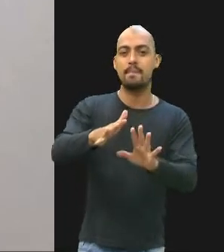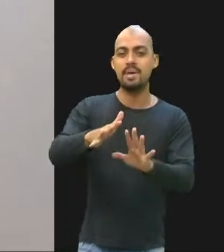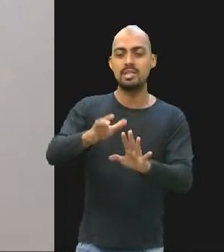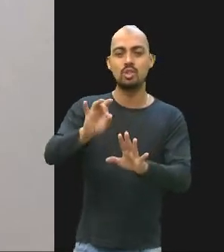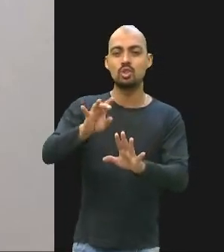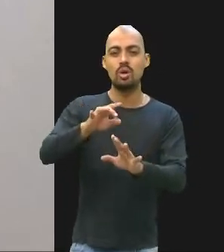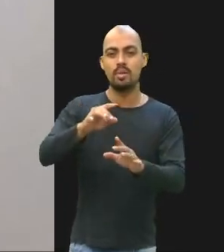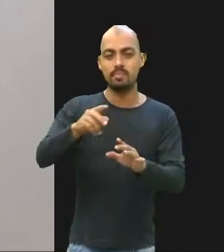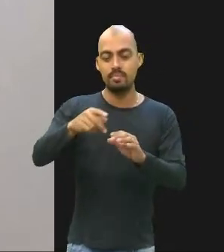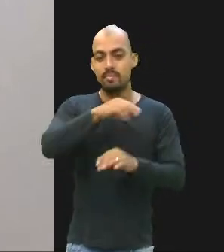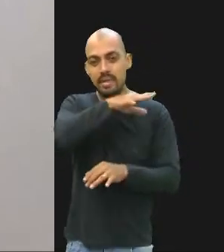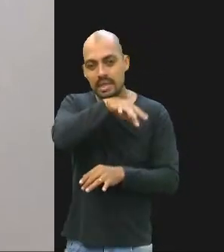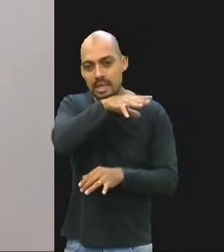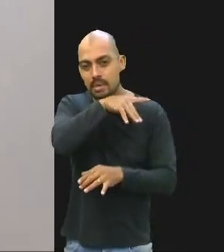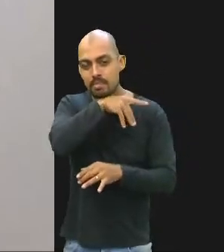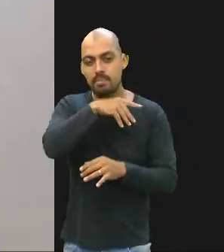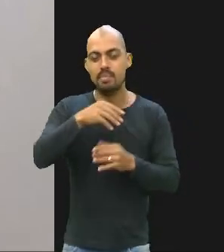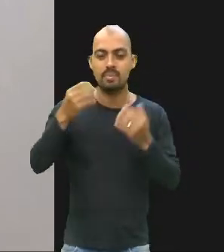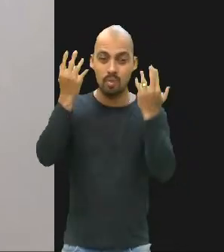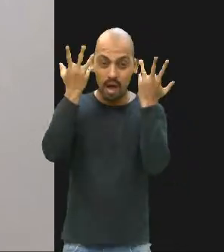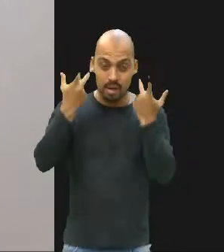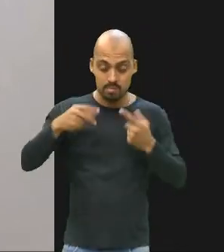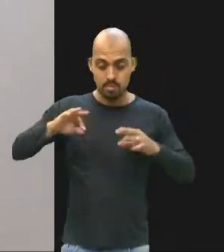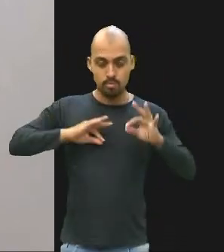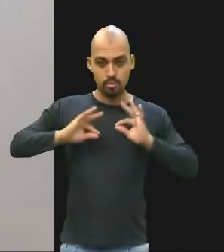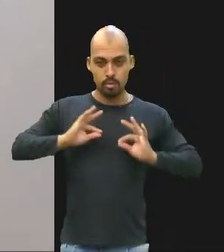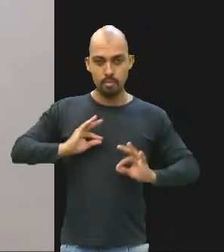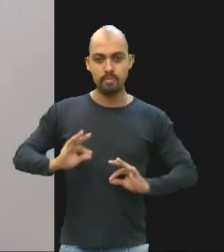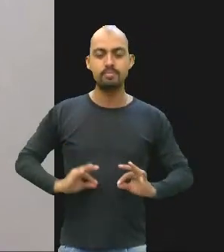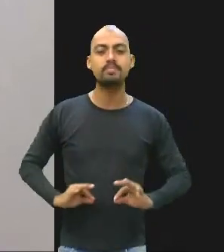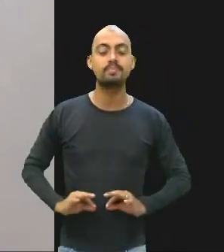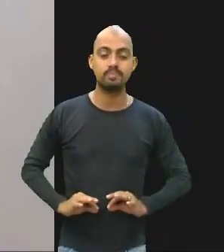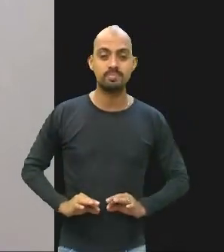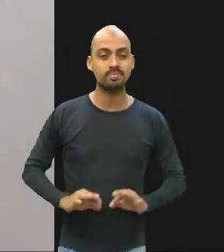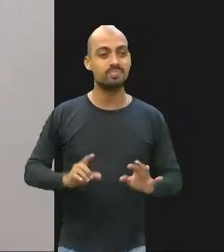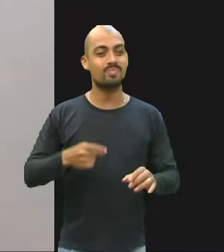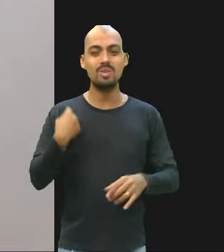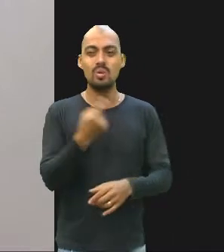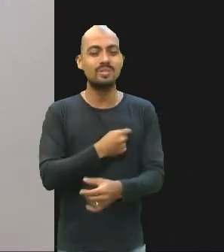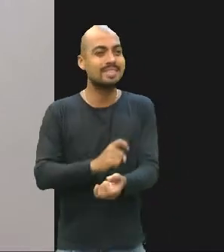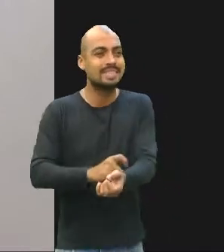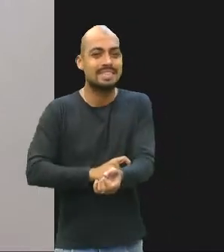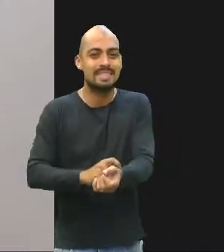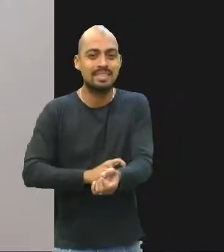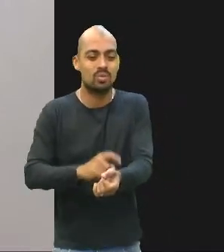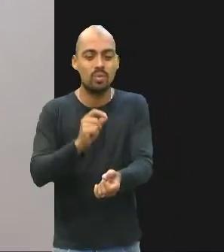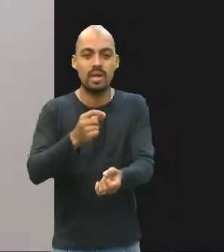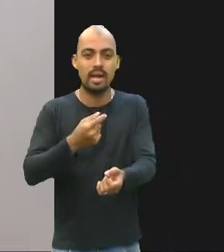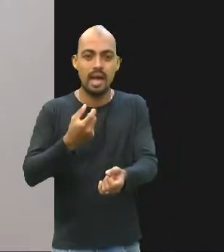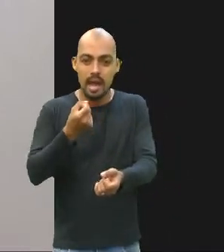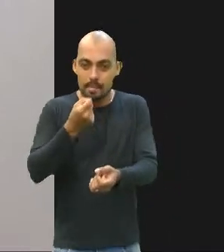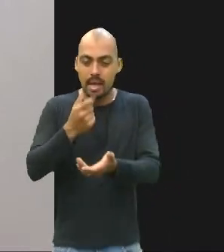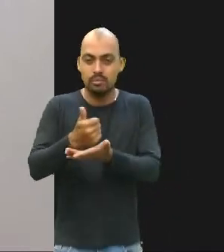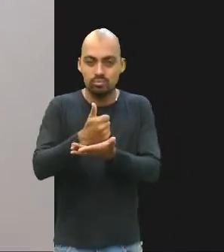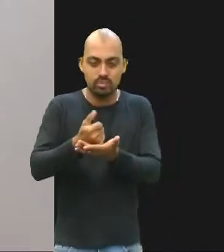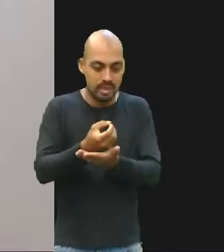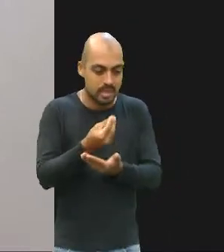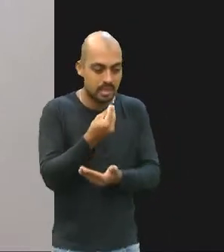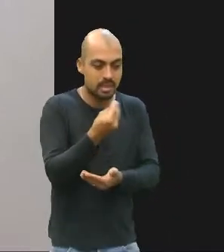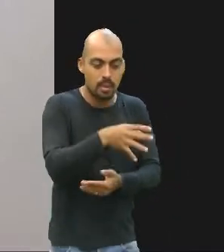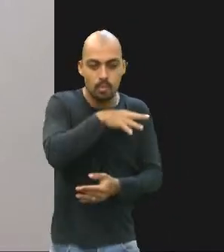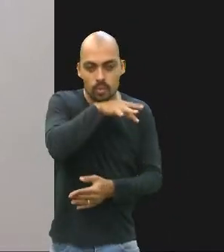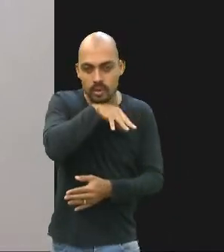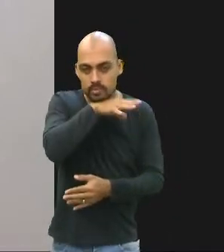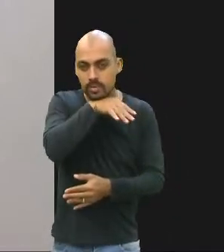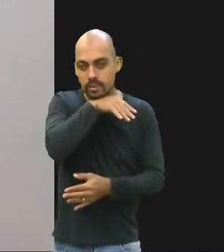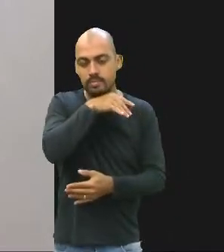providenciando para onça. Então a gente acabou tendo todo aquele estresse de tentar mantê-la sedada. Eu sei que assim, o